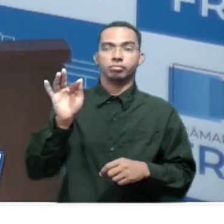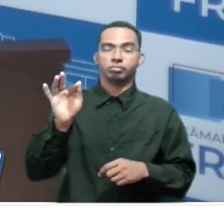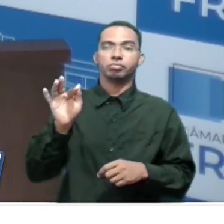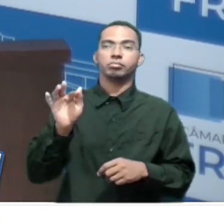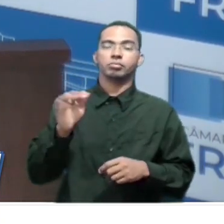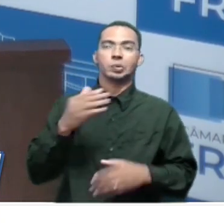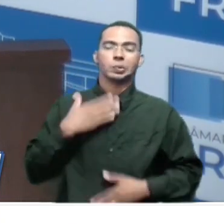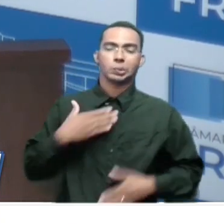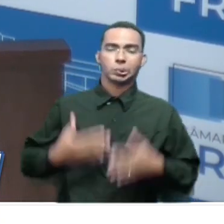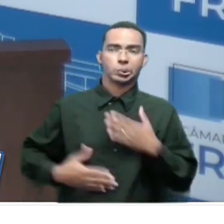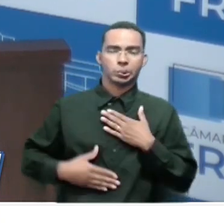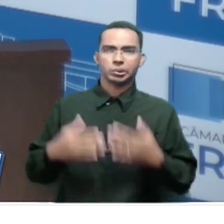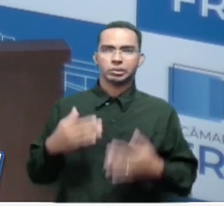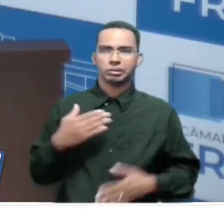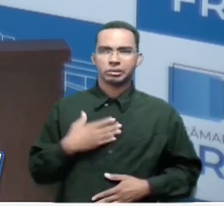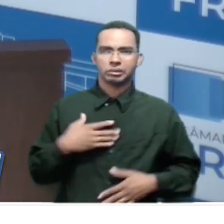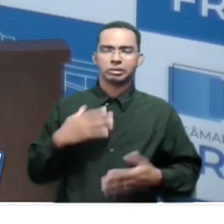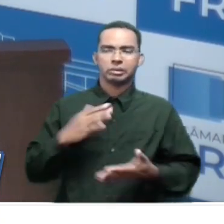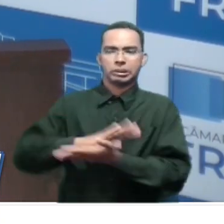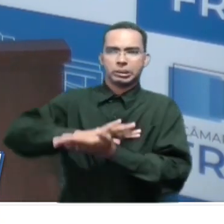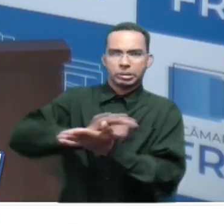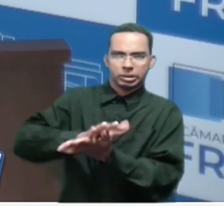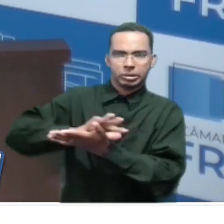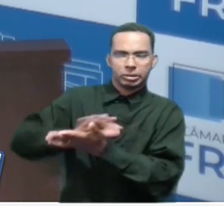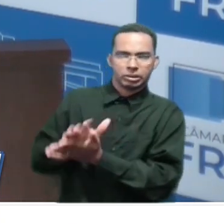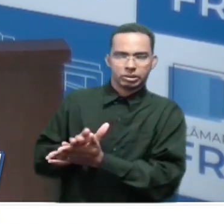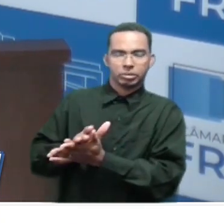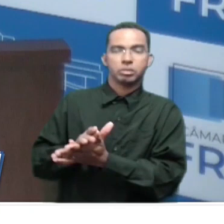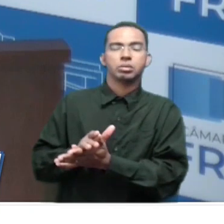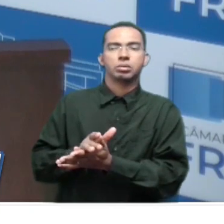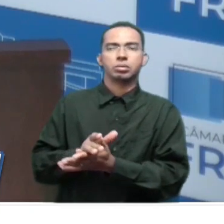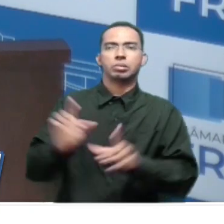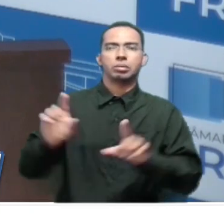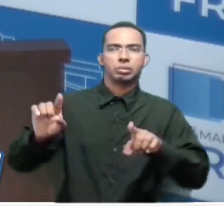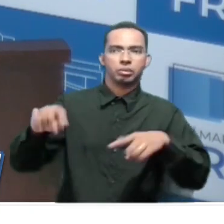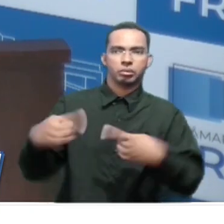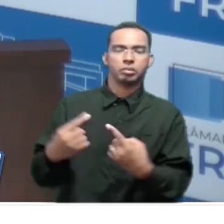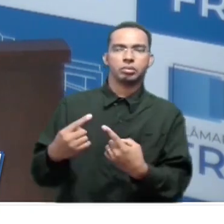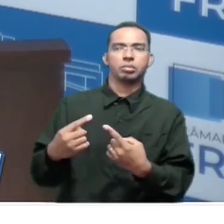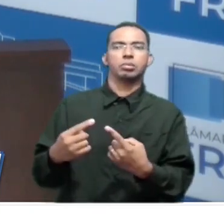conduta aporofobia, ou seja, de aversão ao pobre.